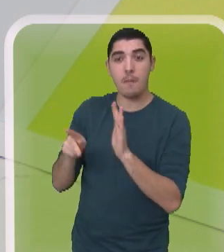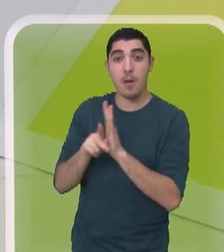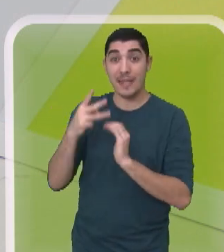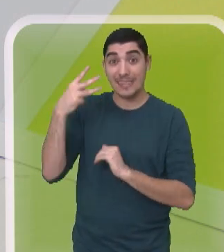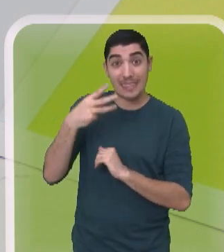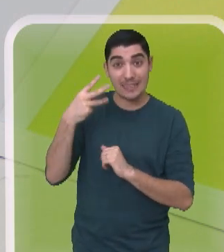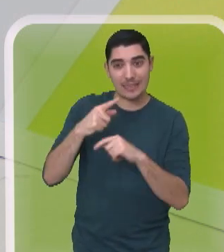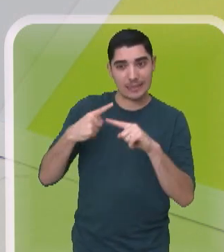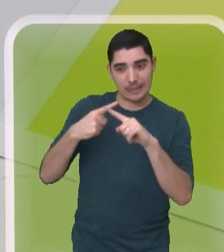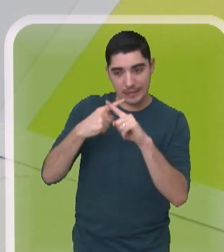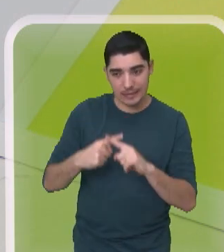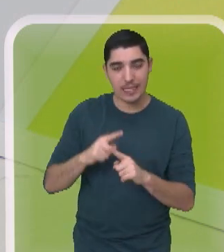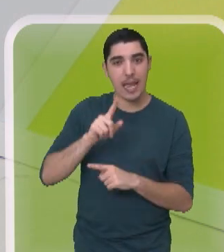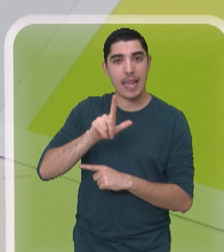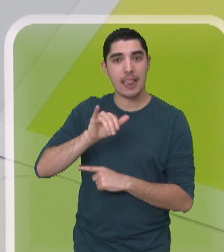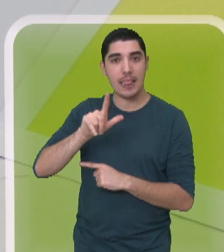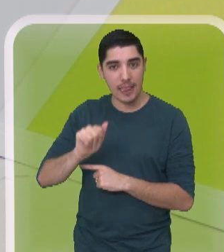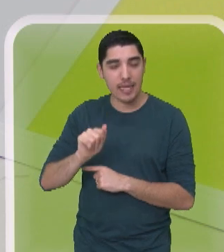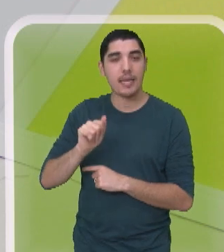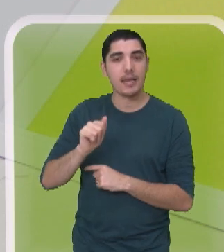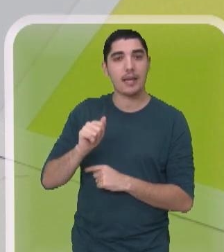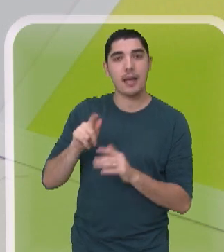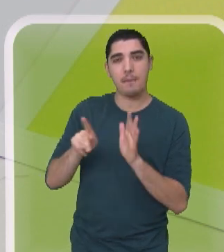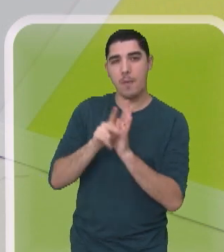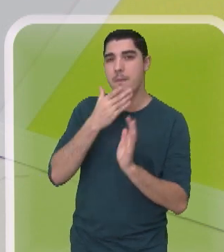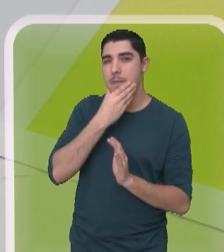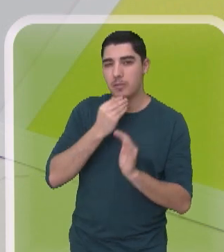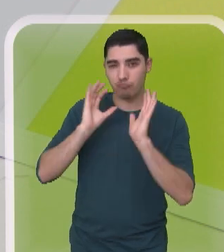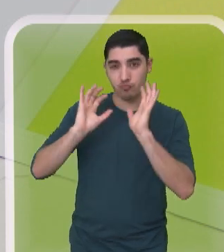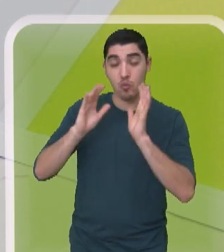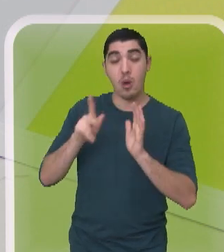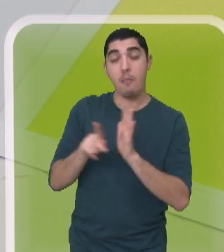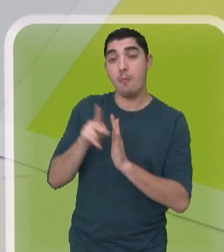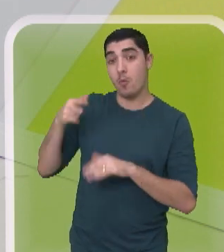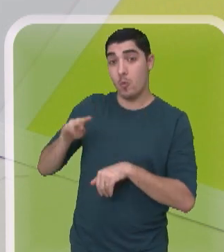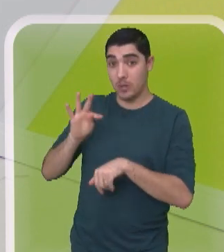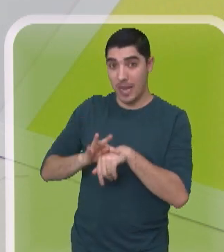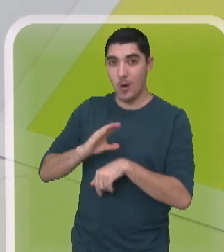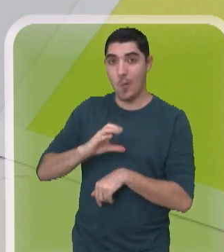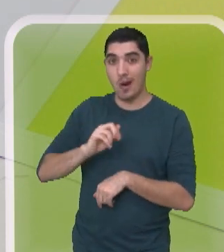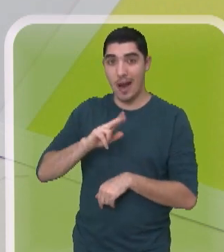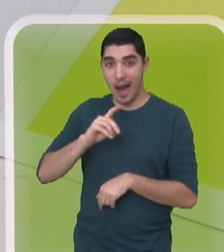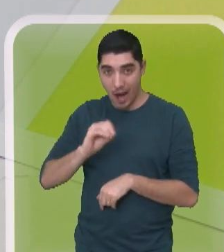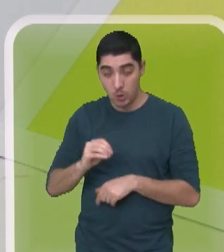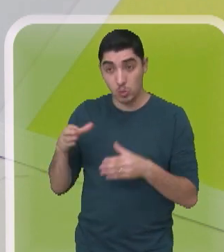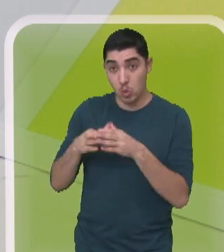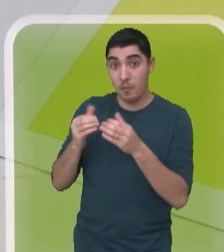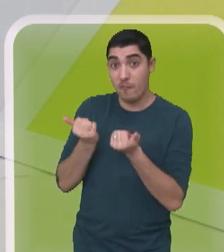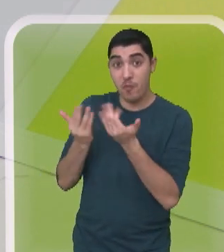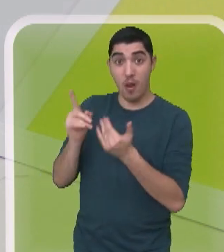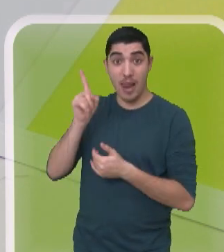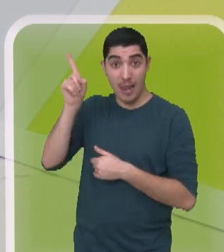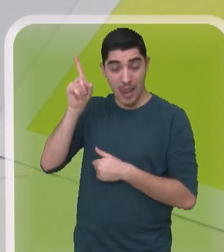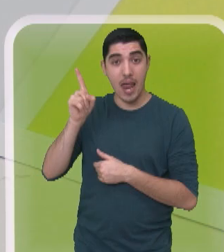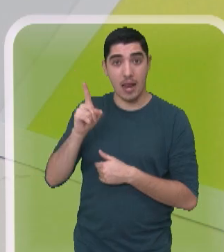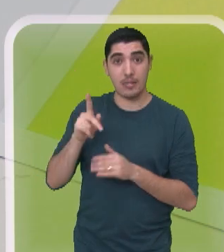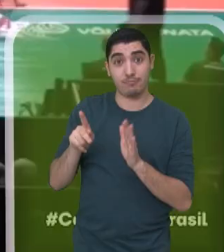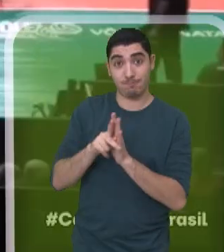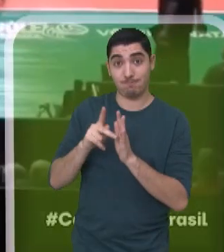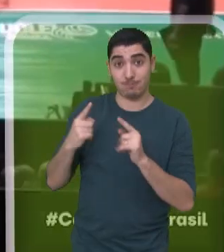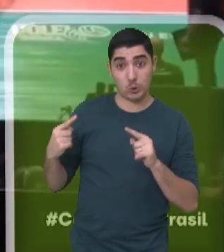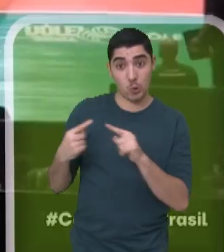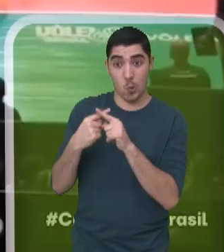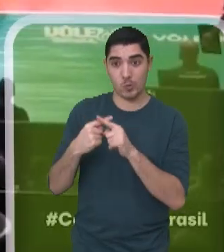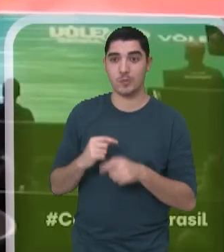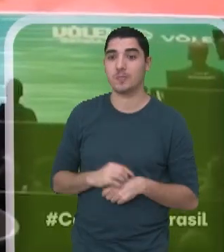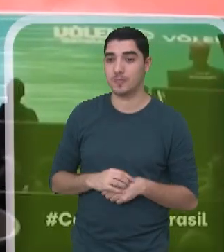da Superliga Masculina de Vôlei. O time do técnico Carlos Schwanck enfrenta o Guarulhos no ginásio Ponte Grande, Brunão. Um clássico